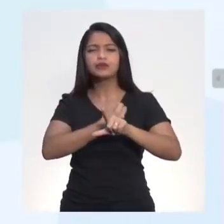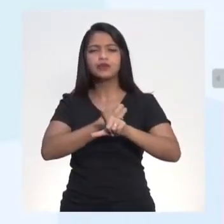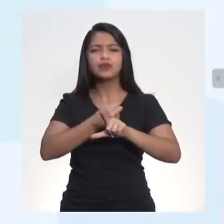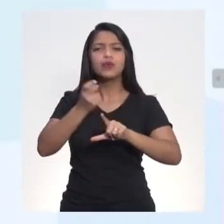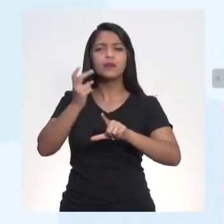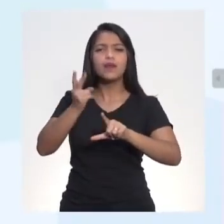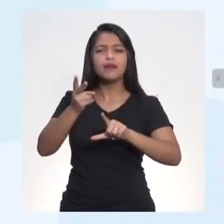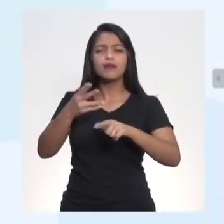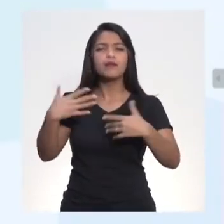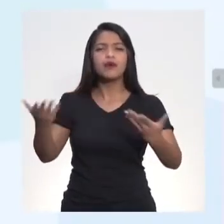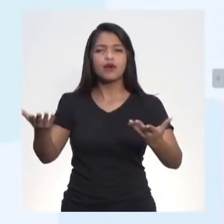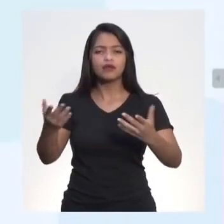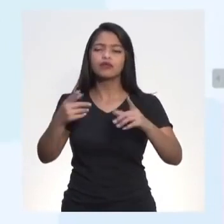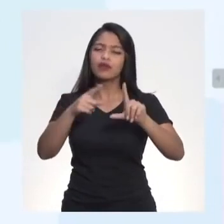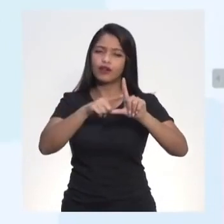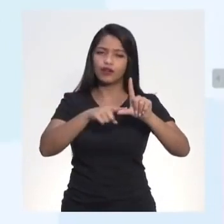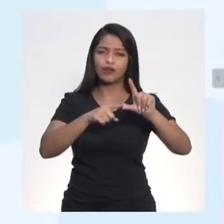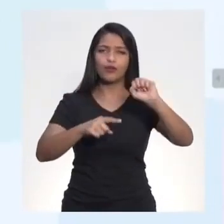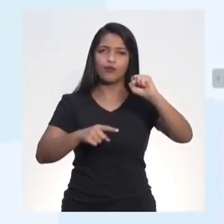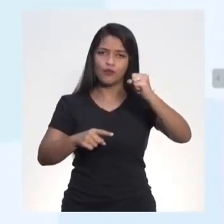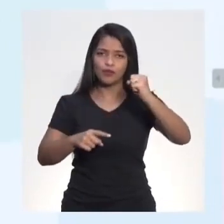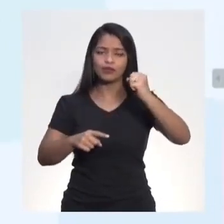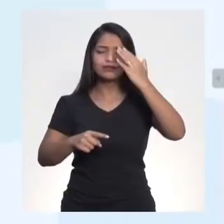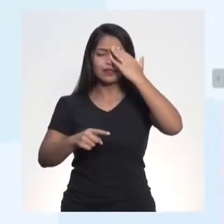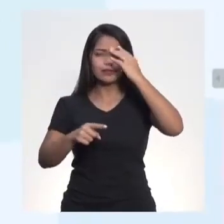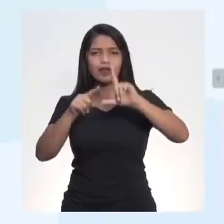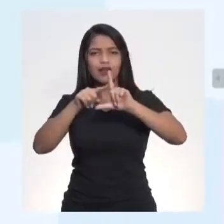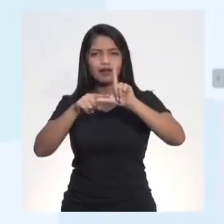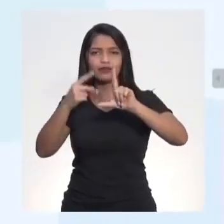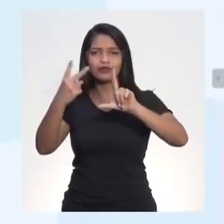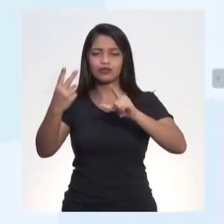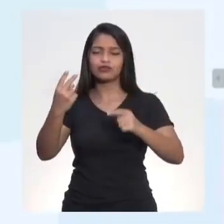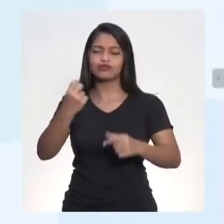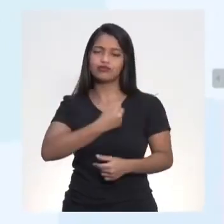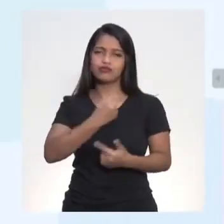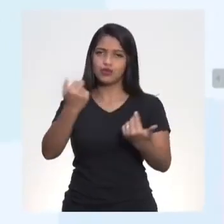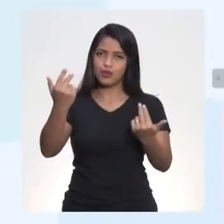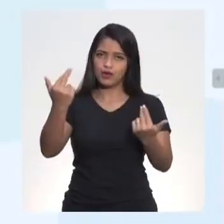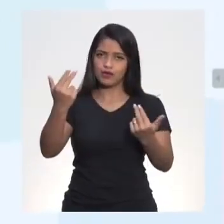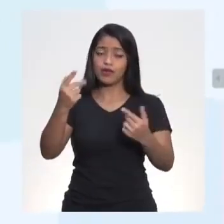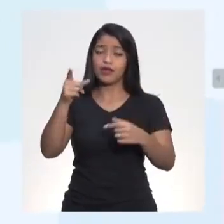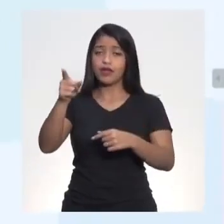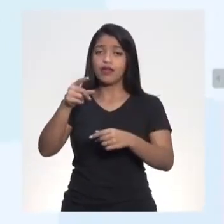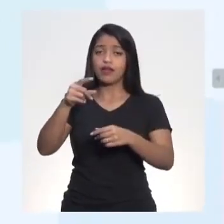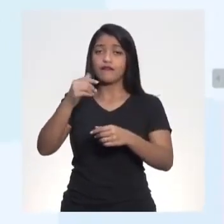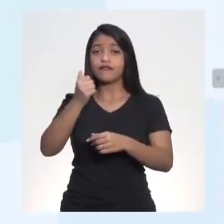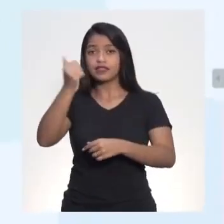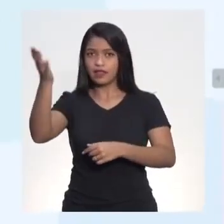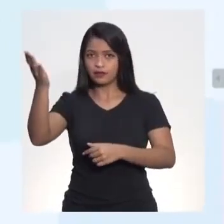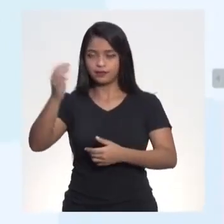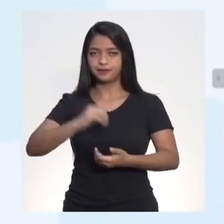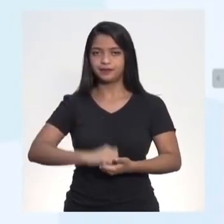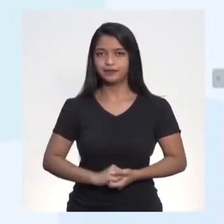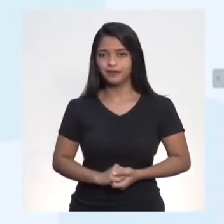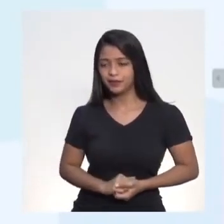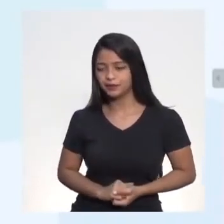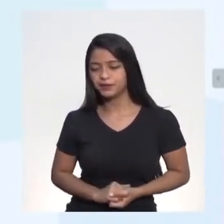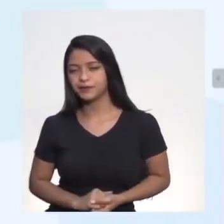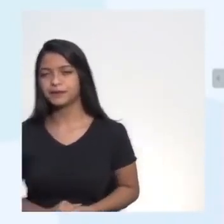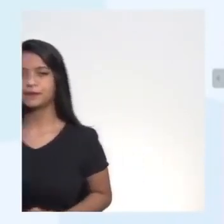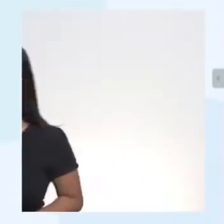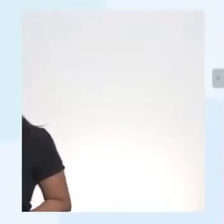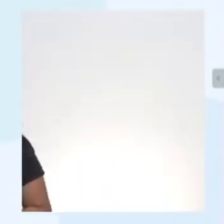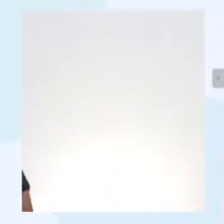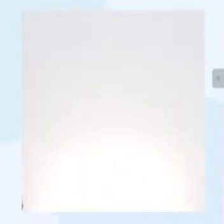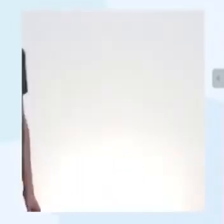encontrar o 8. Eu sei que os dois ângulos têm o mesmo valor. Então, esses são os externos. Interno é essa parte aqui,